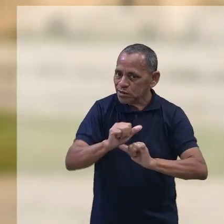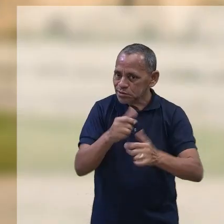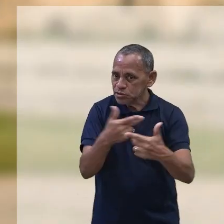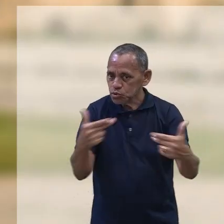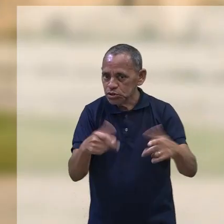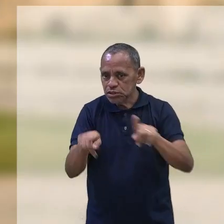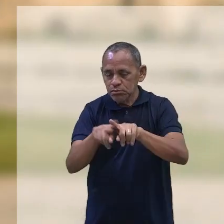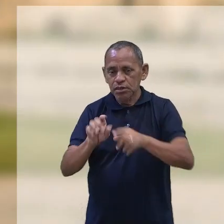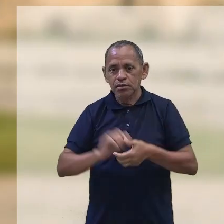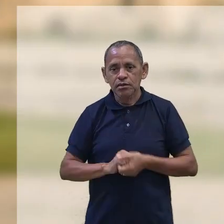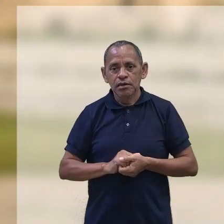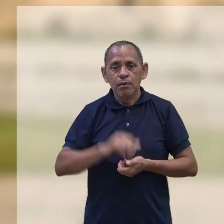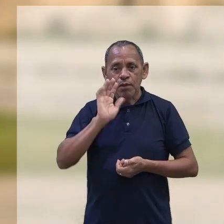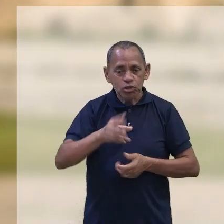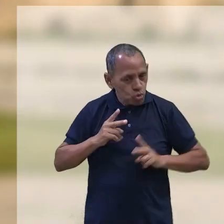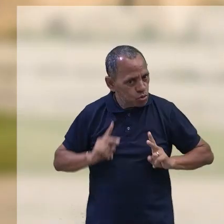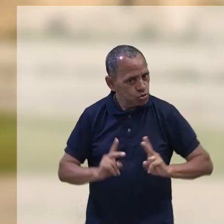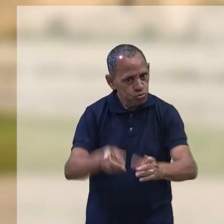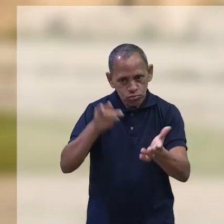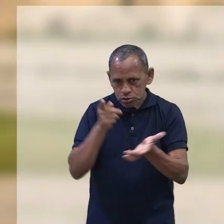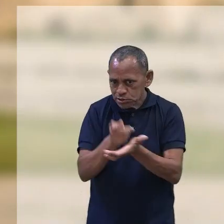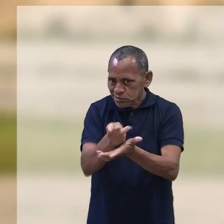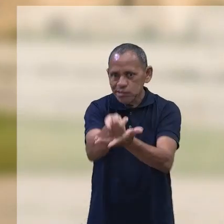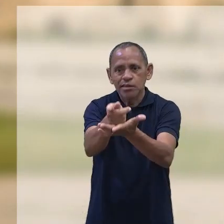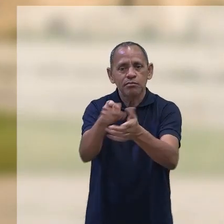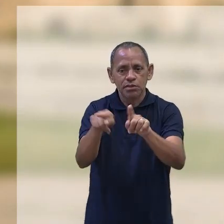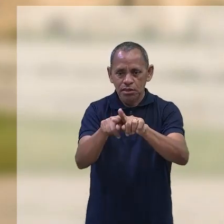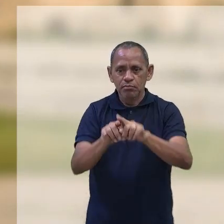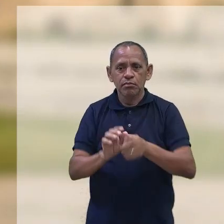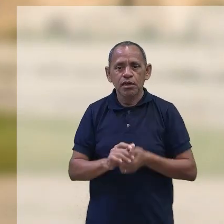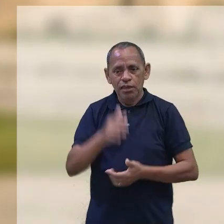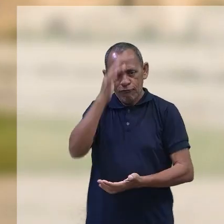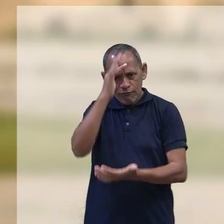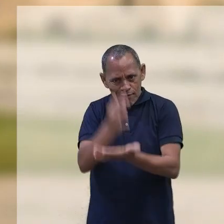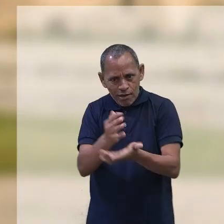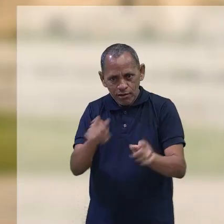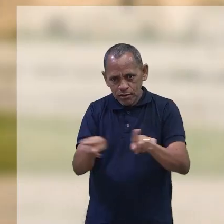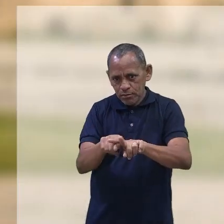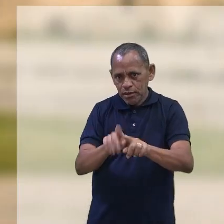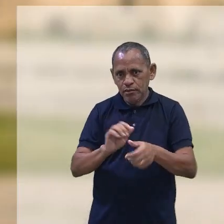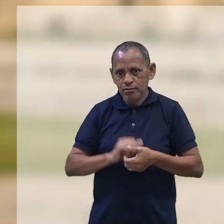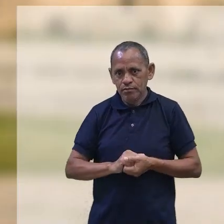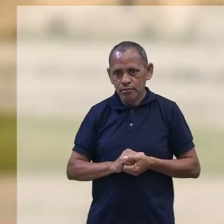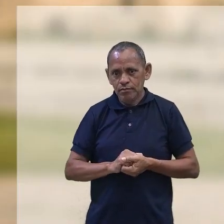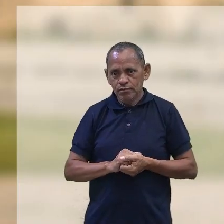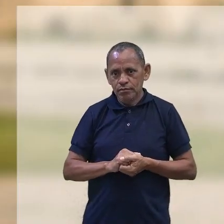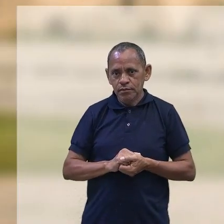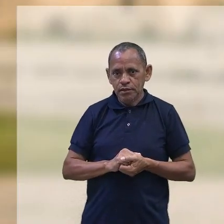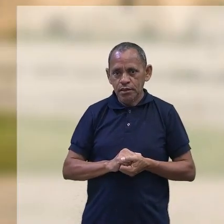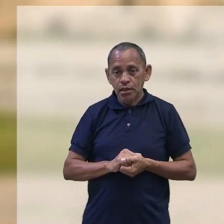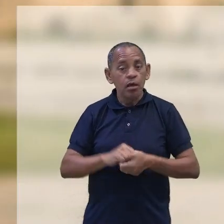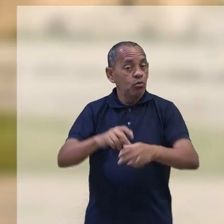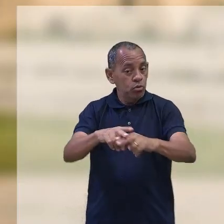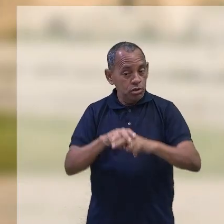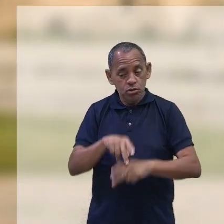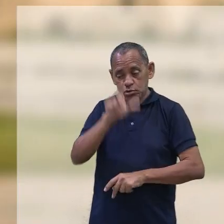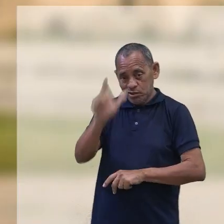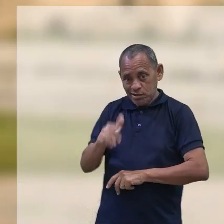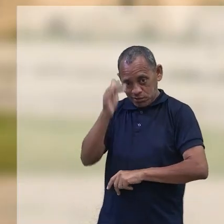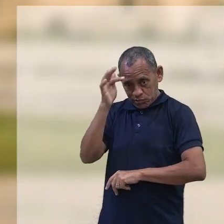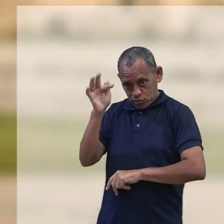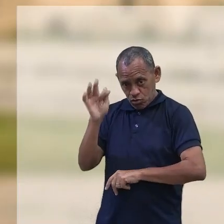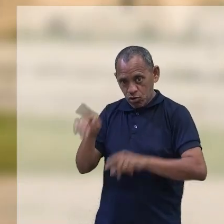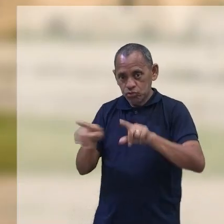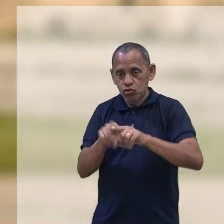ela permanece sempre o que ela é, tá? Por isso que Parmênides traz para nós a ideia do